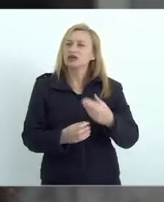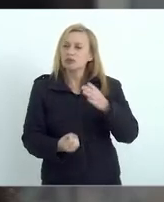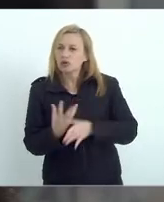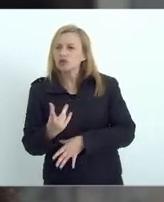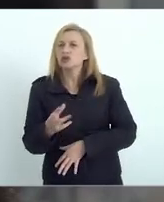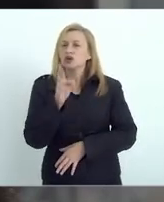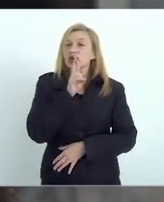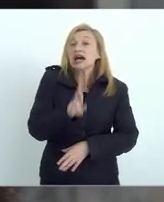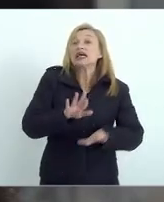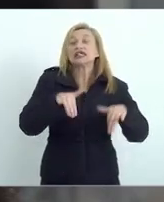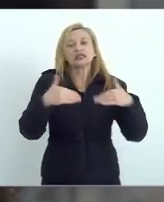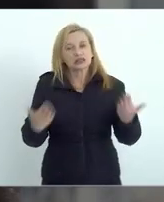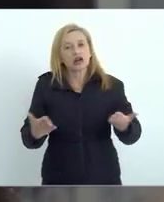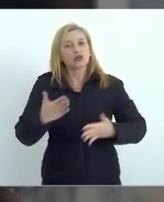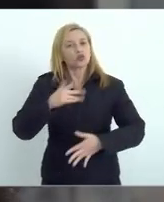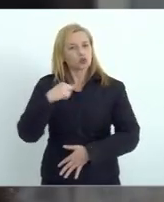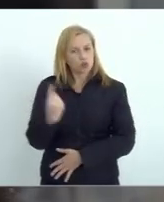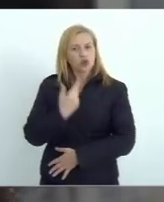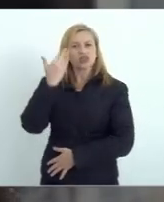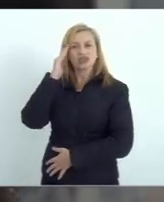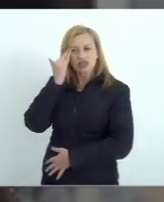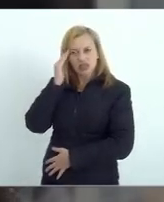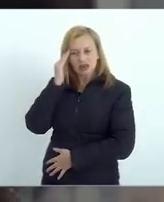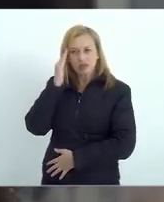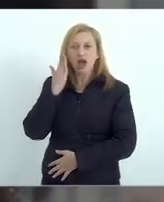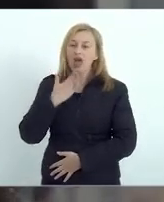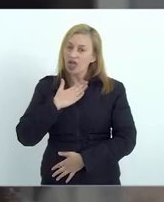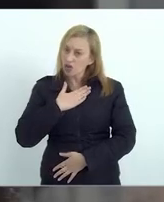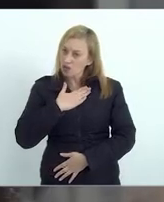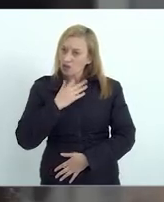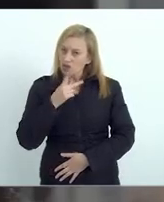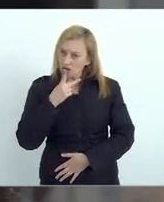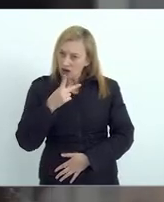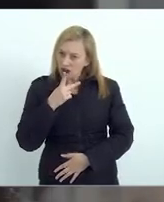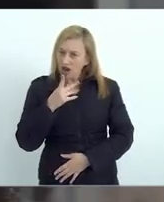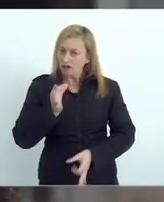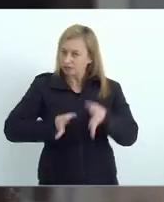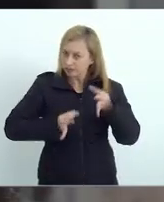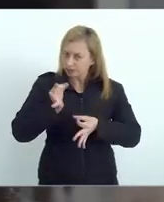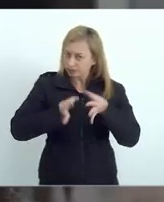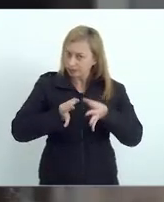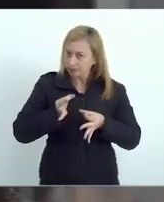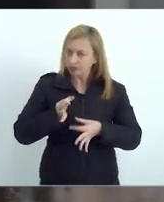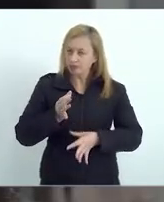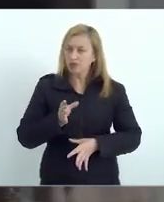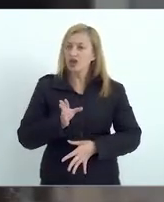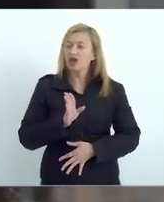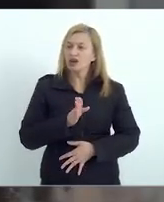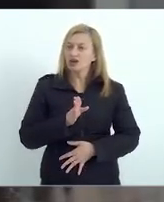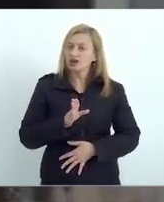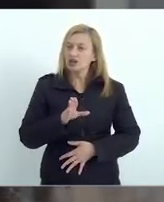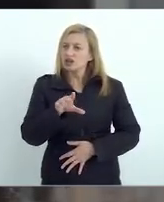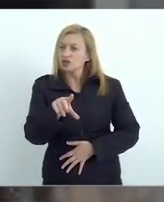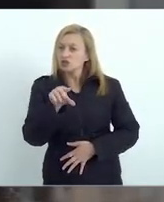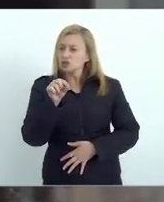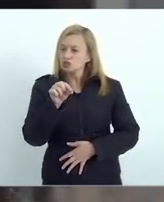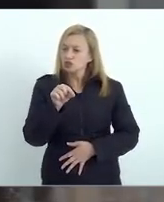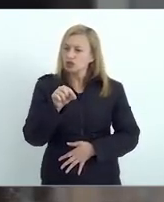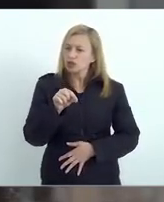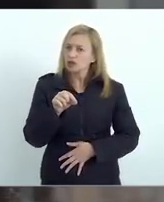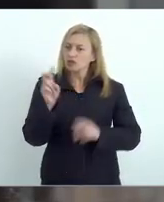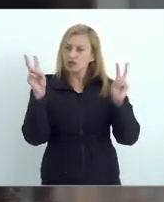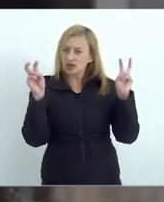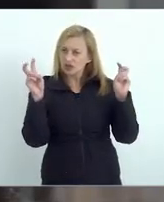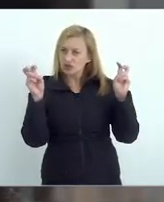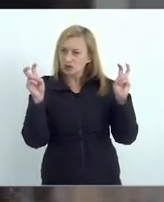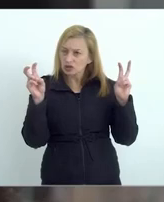portanto no nosso entendimento e aí vou me permitir deu entendimento jurídico aderiu aquelas condições e